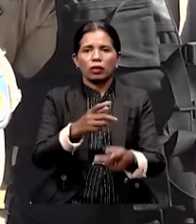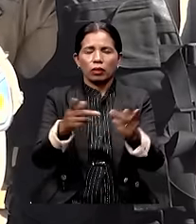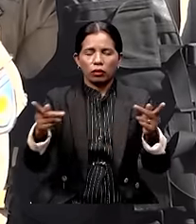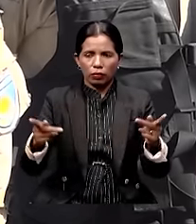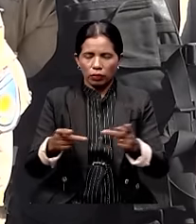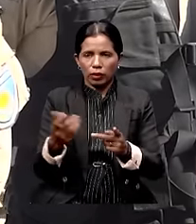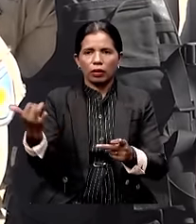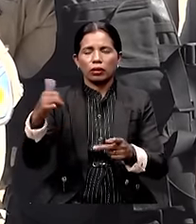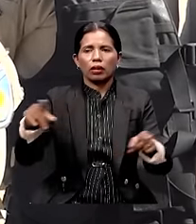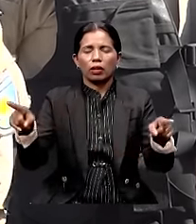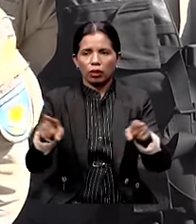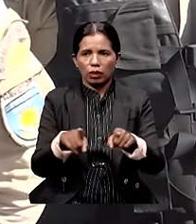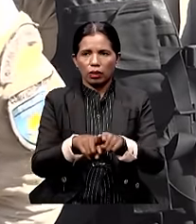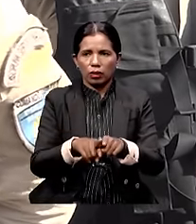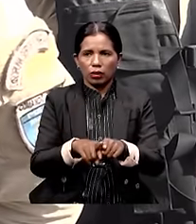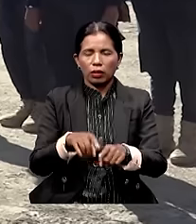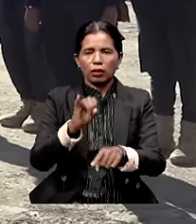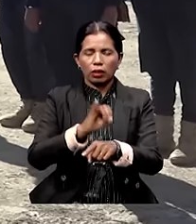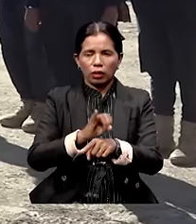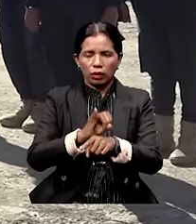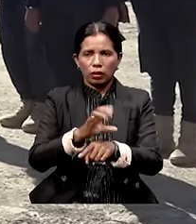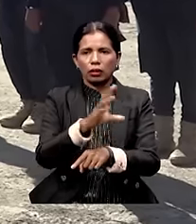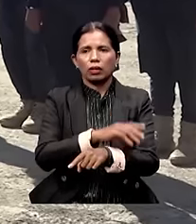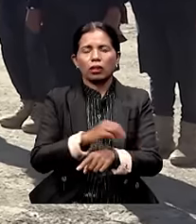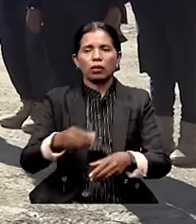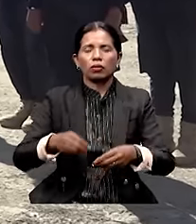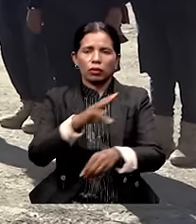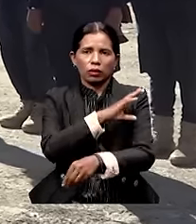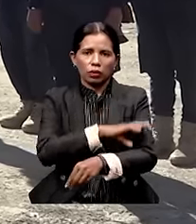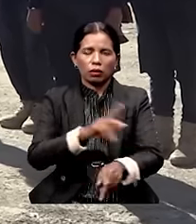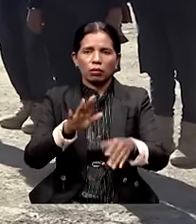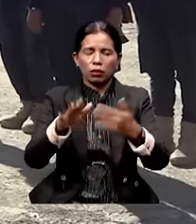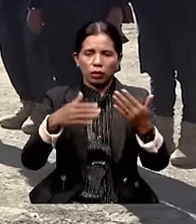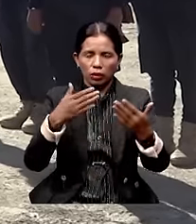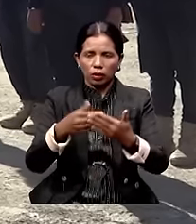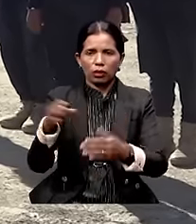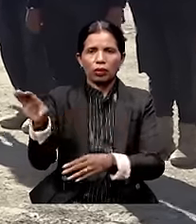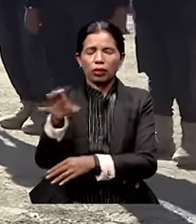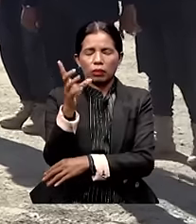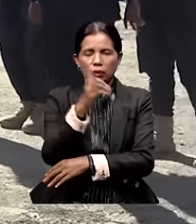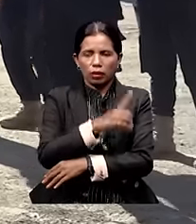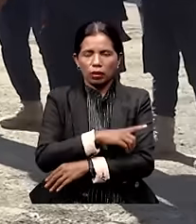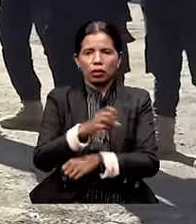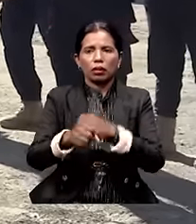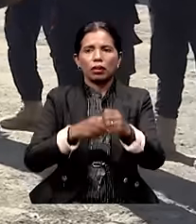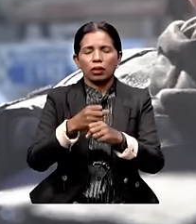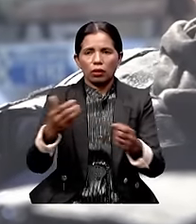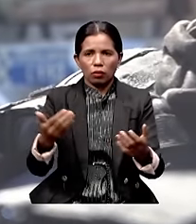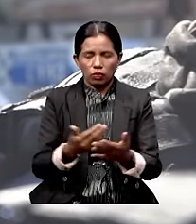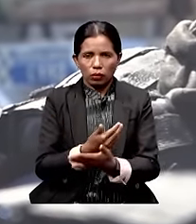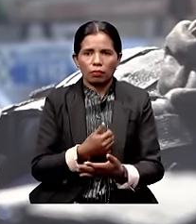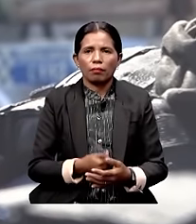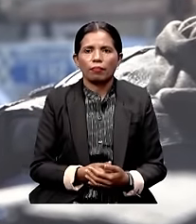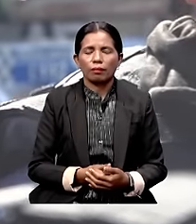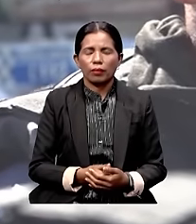identificado Sira Hanesan, capela no paróquia, onde foi segurança da comunidade ato festeza Natal no Tinanfon, ou Akmatek.